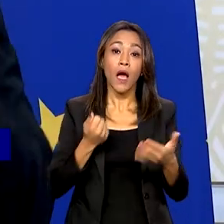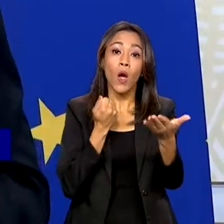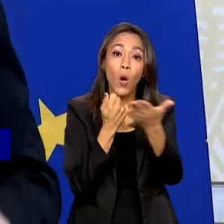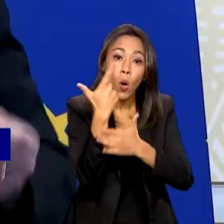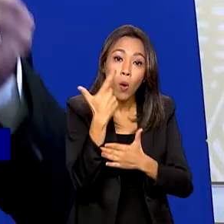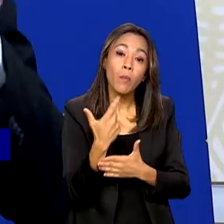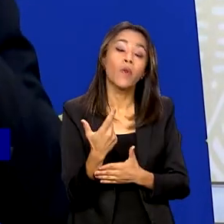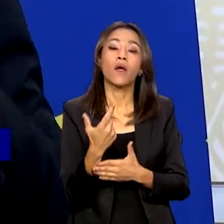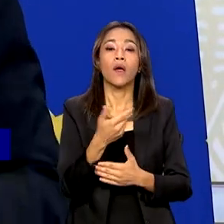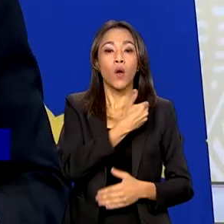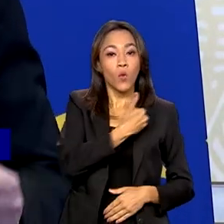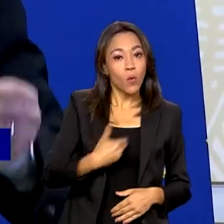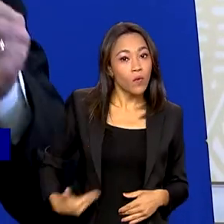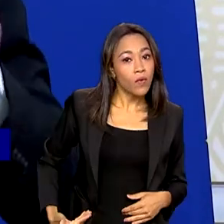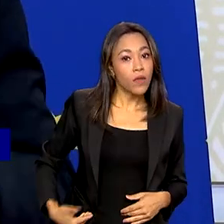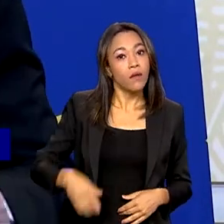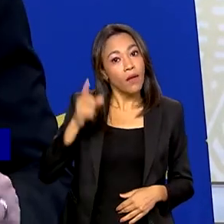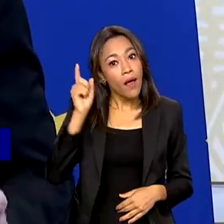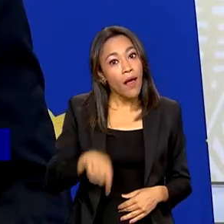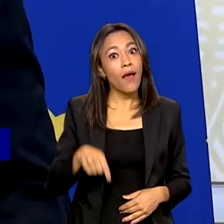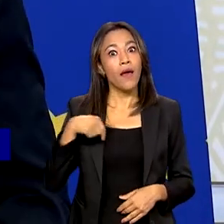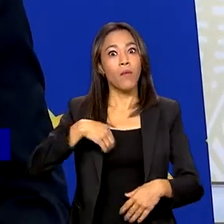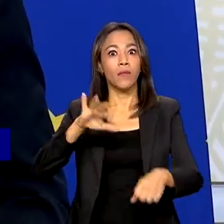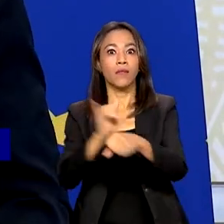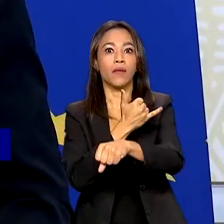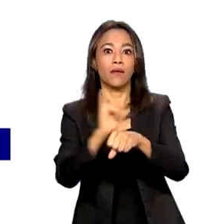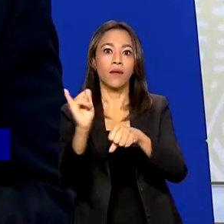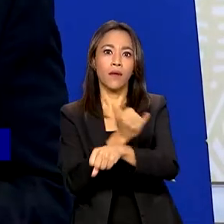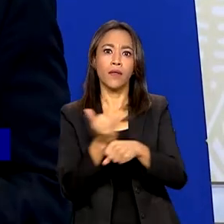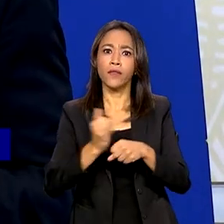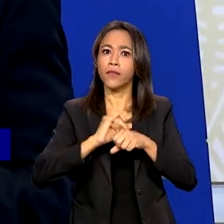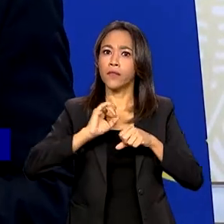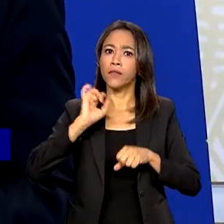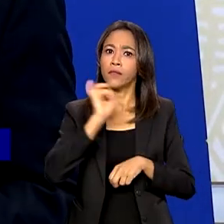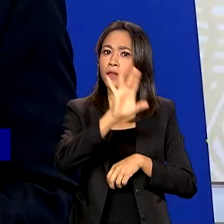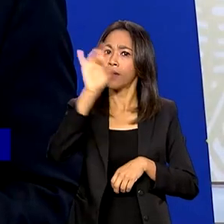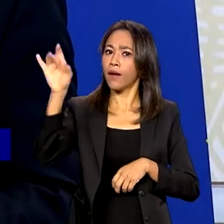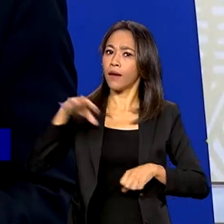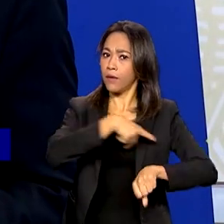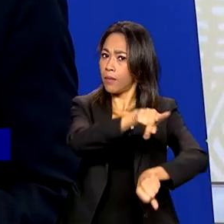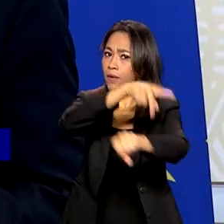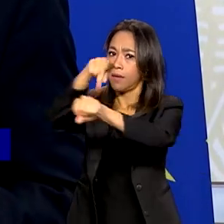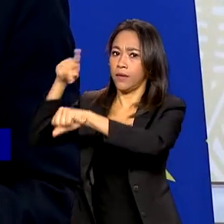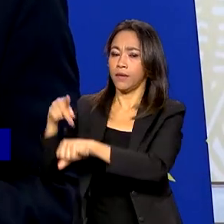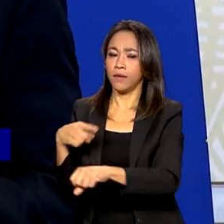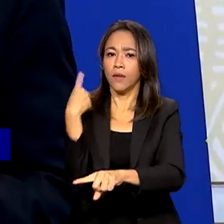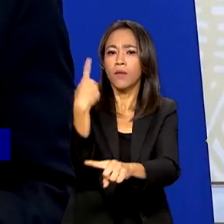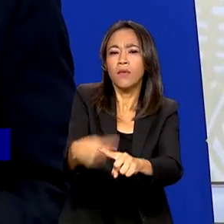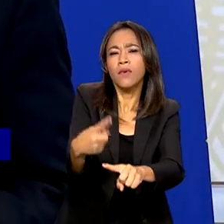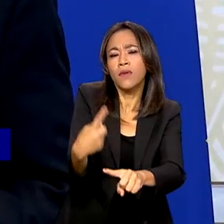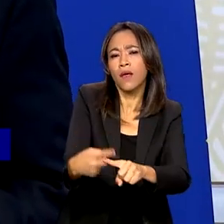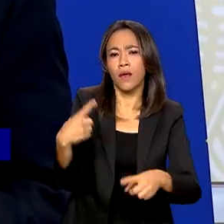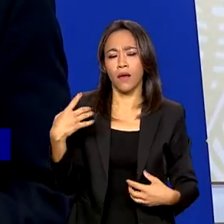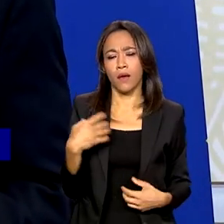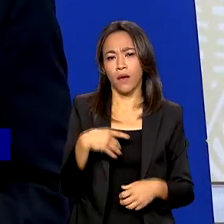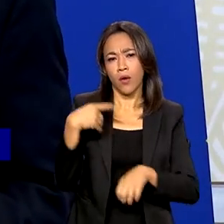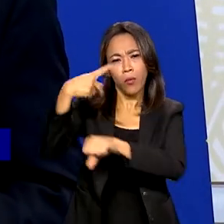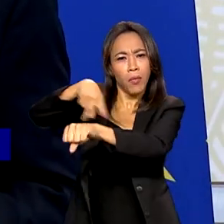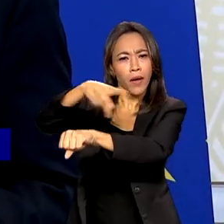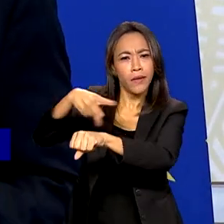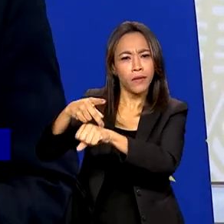de política industrial soberana de cada país. Por que que o país que tem o tamanho do